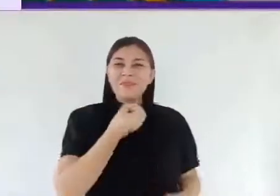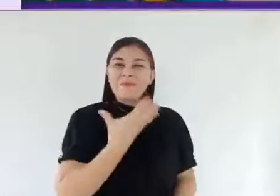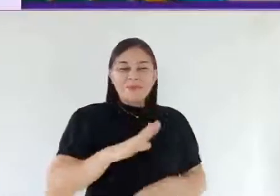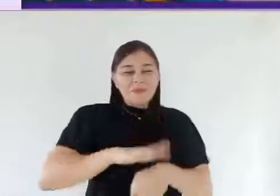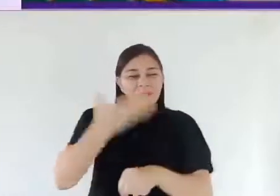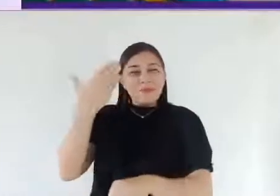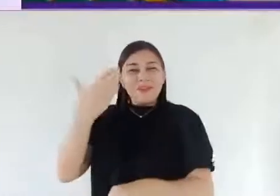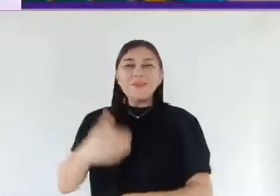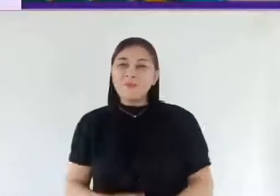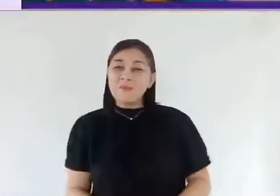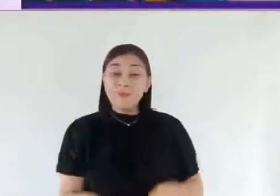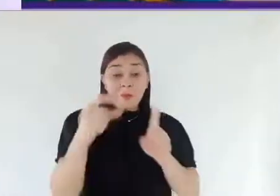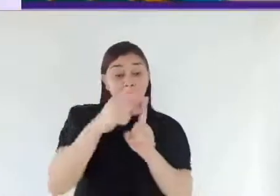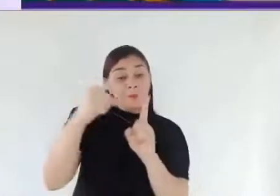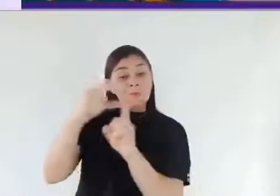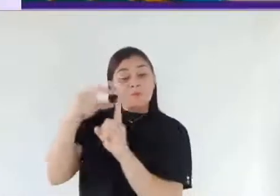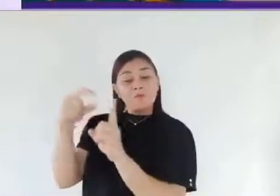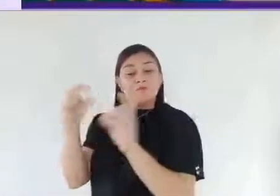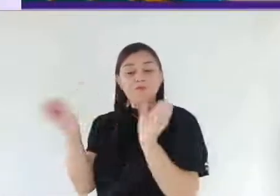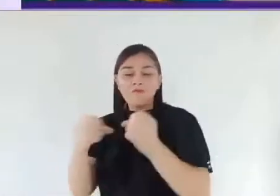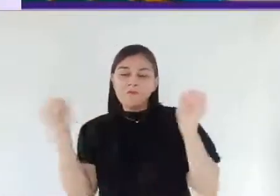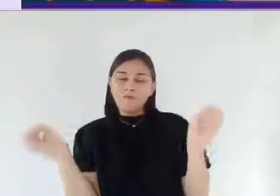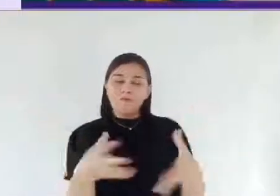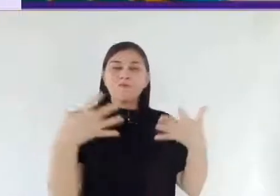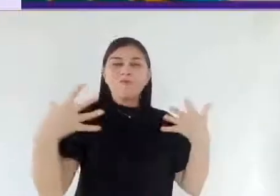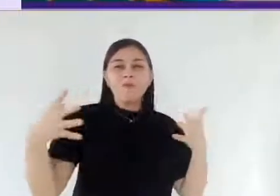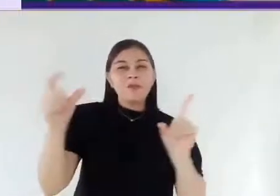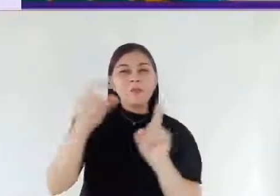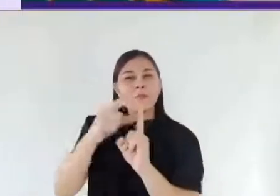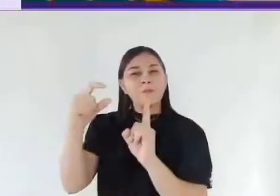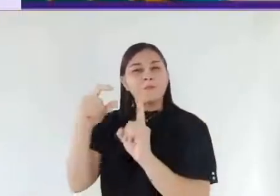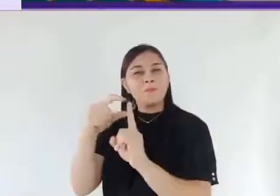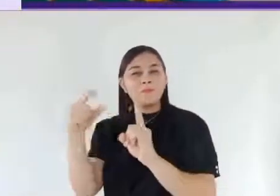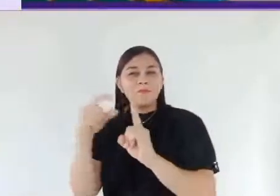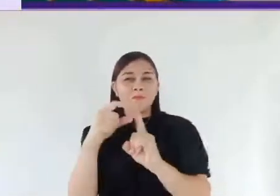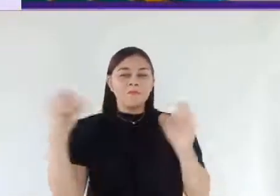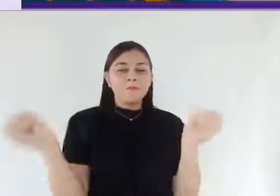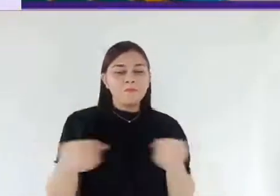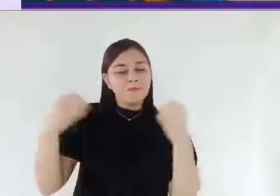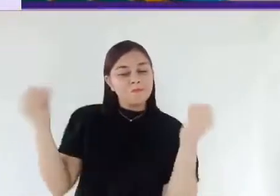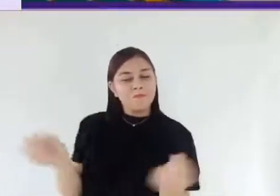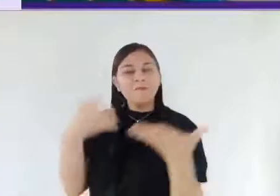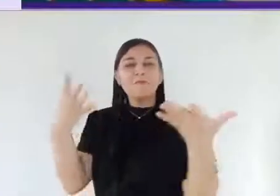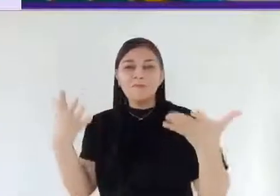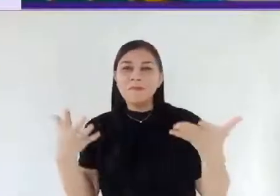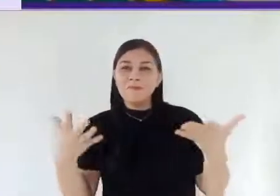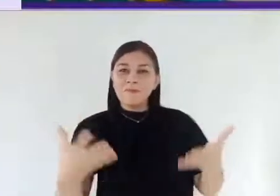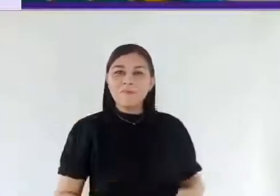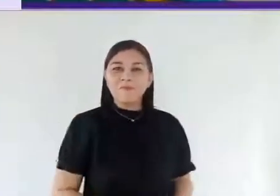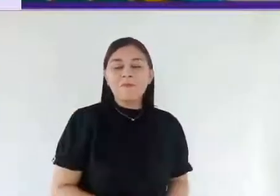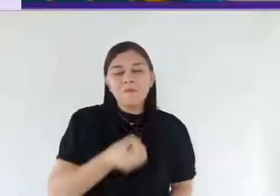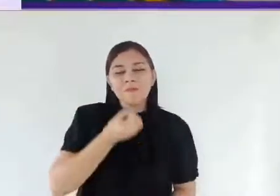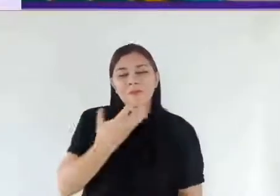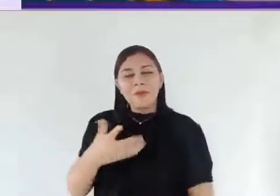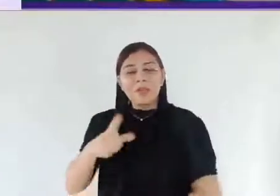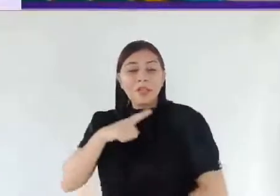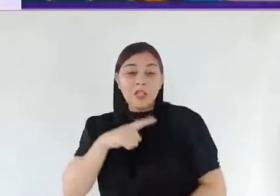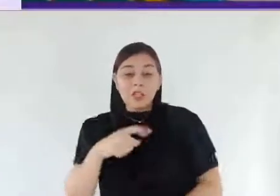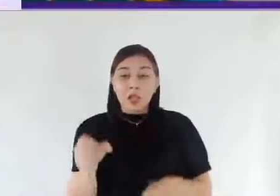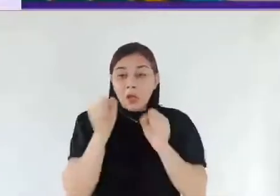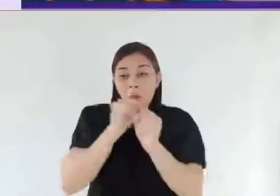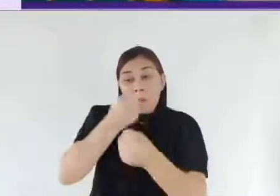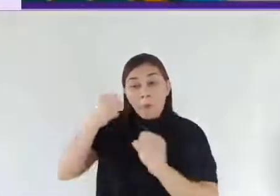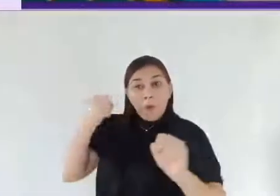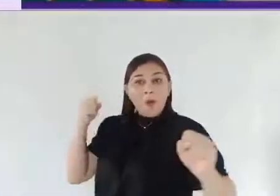Essas palavrinhas mágicas, palavras mágicas são assim Tem um